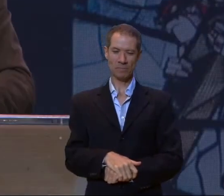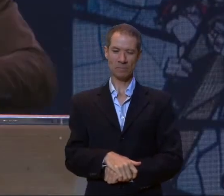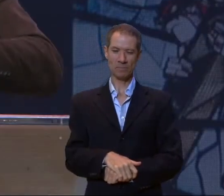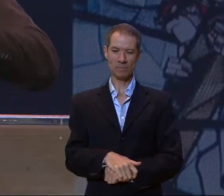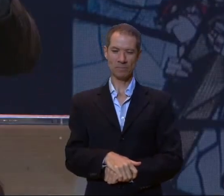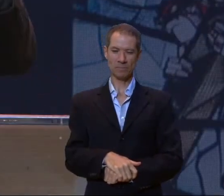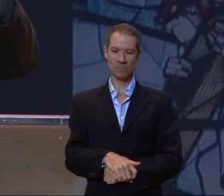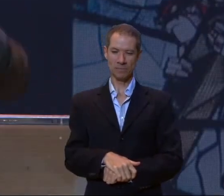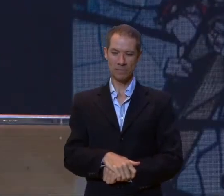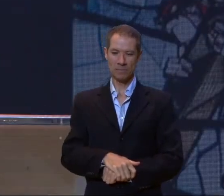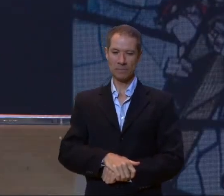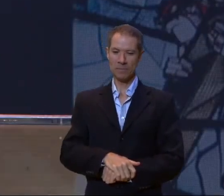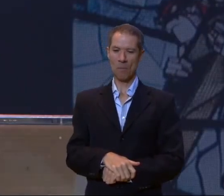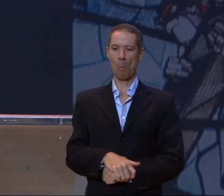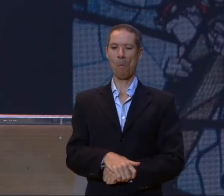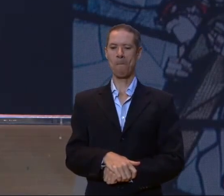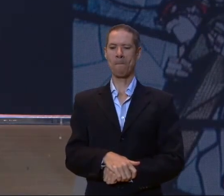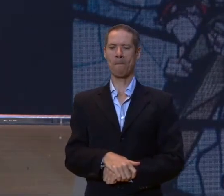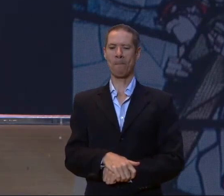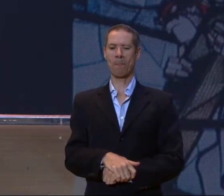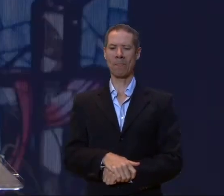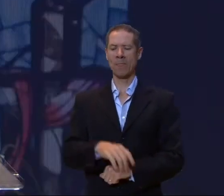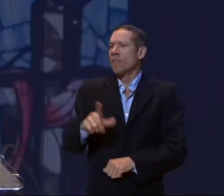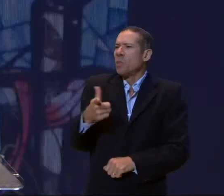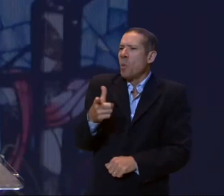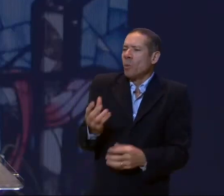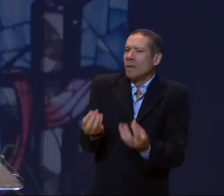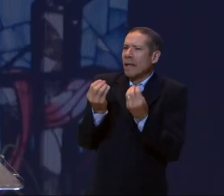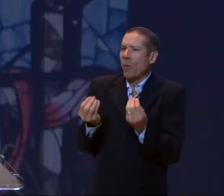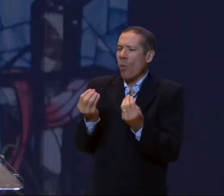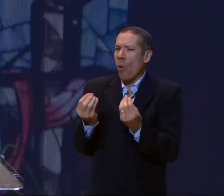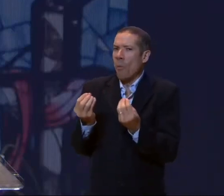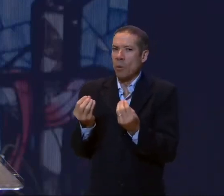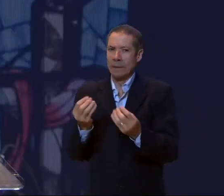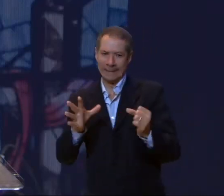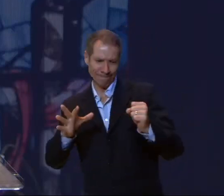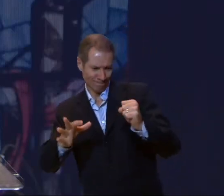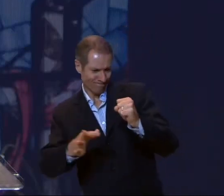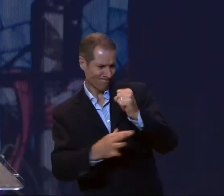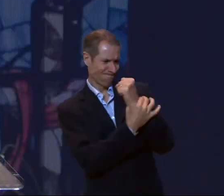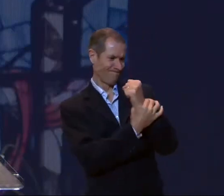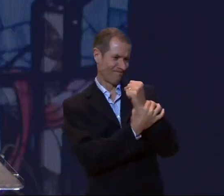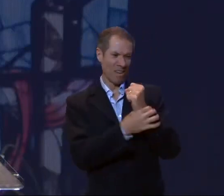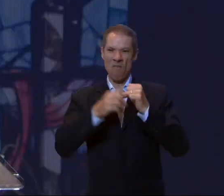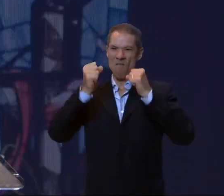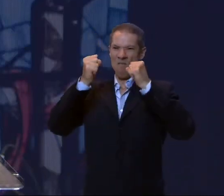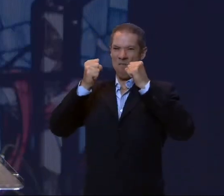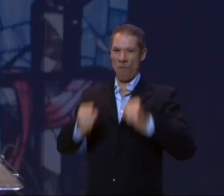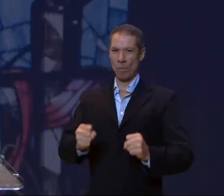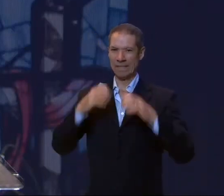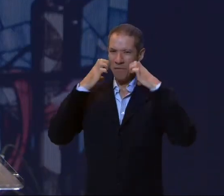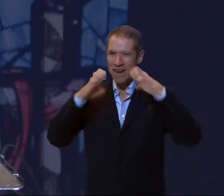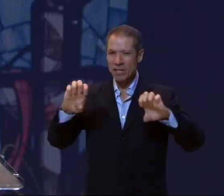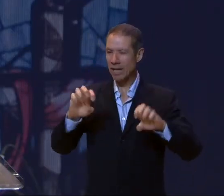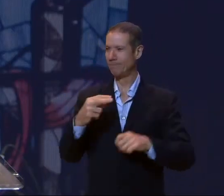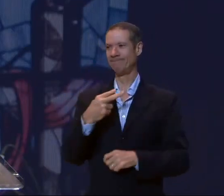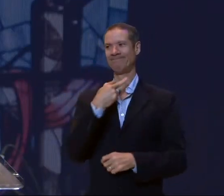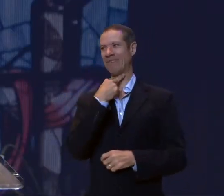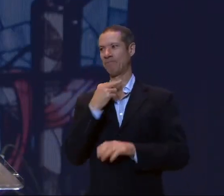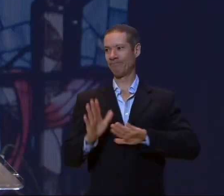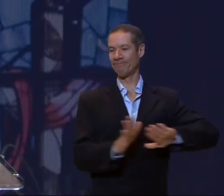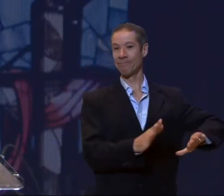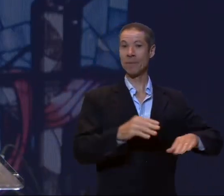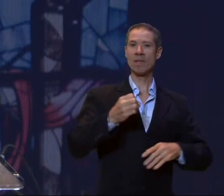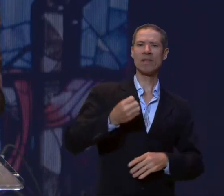Dunamis, dinamite, não tem como conter a força do Evangelho. Nessa viagem que